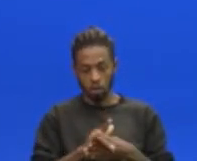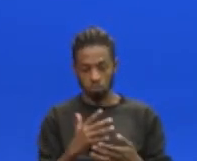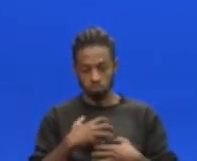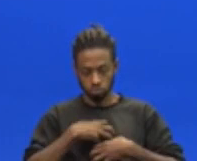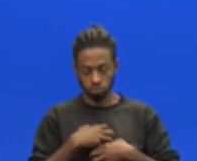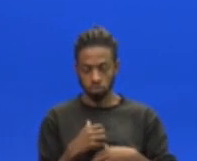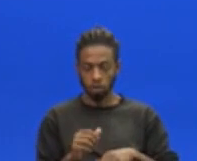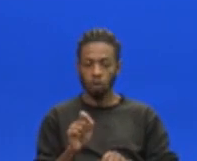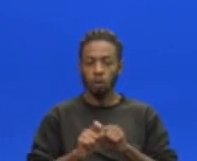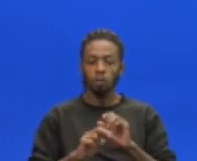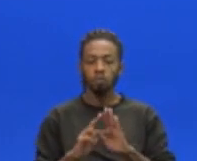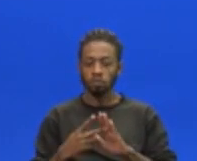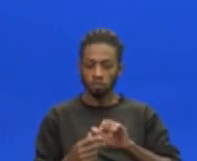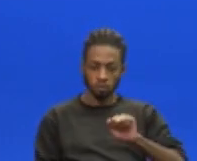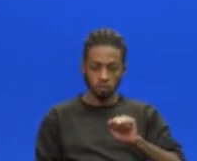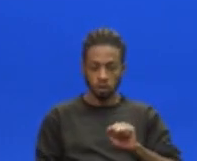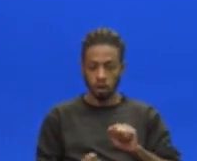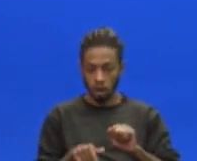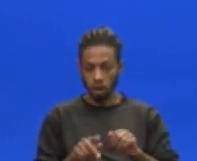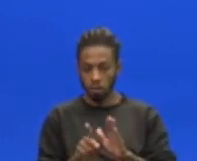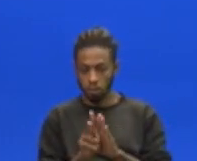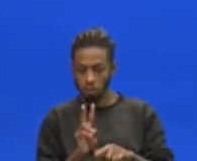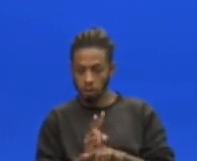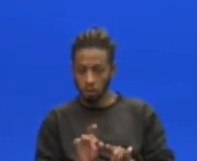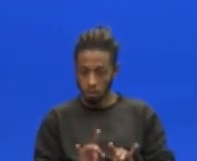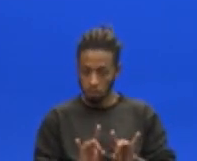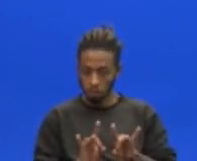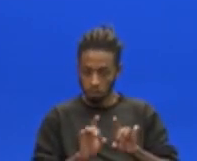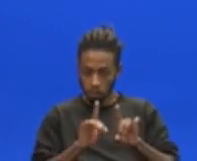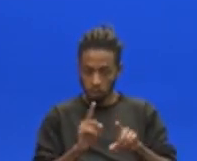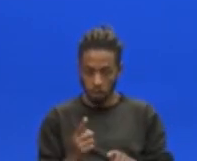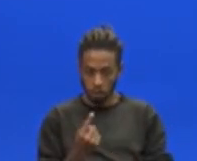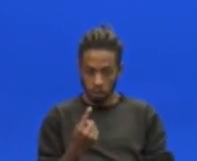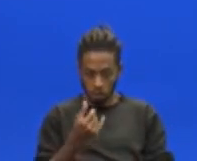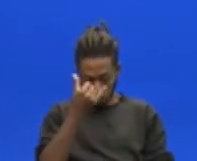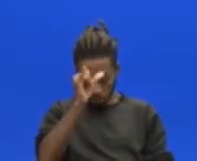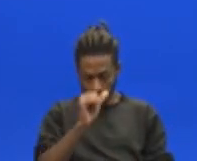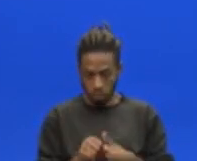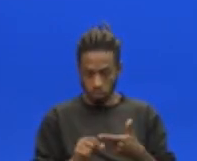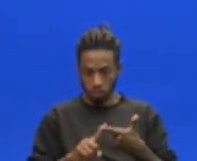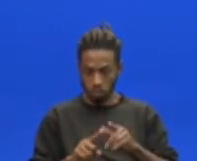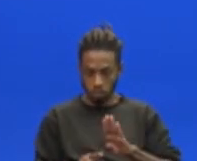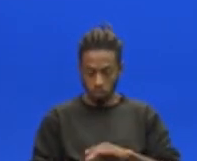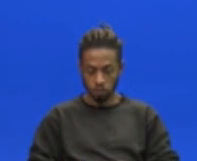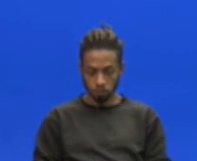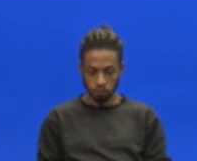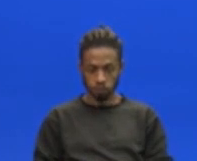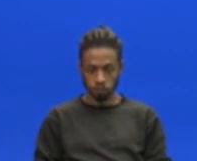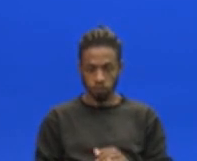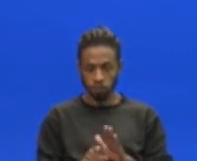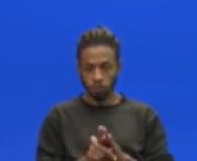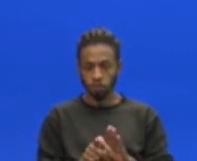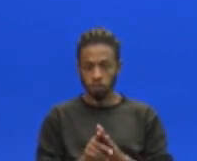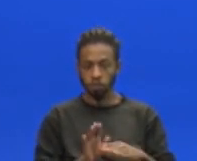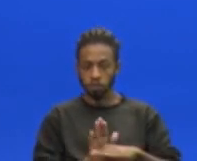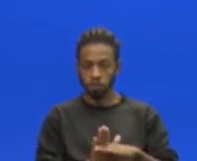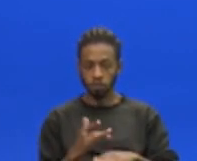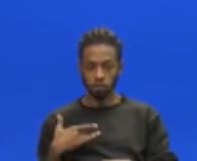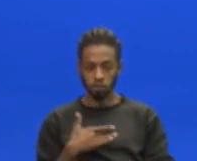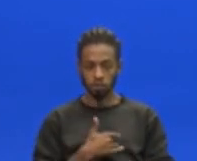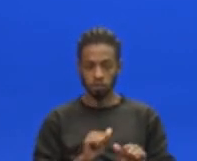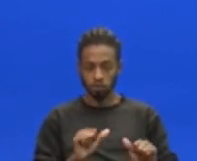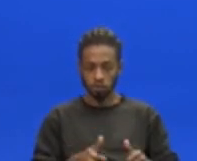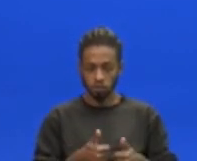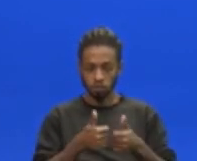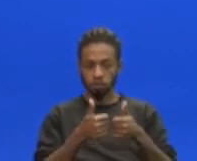um mecanismo de proteção específica de prevenção primária, B, Um mecanismo de promoção de saúde, de